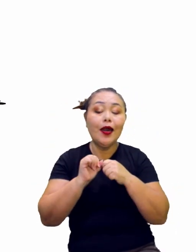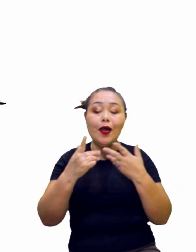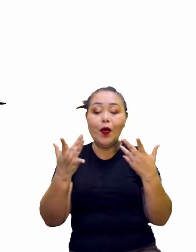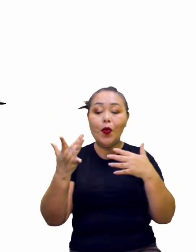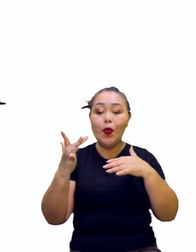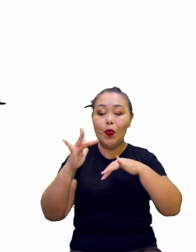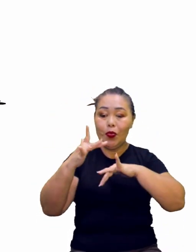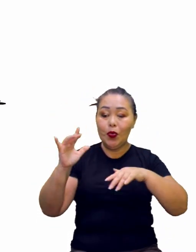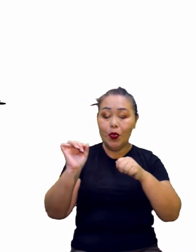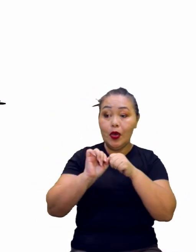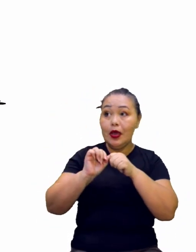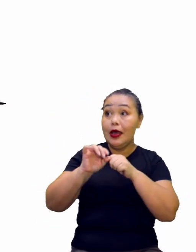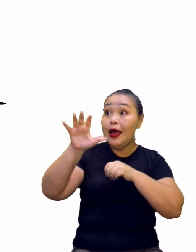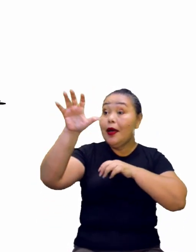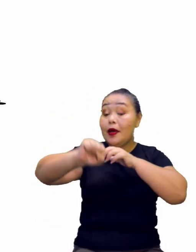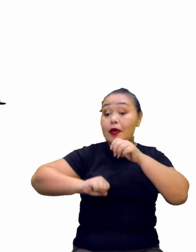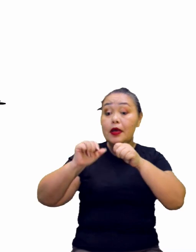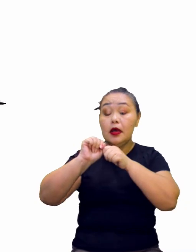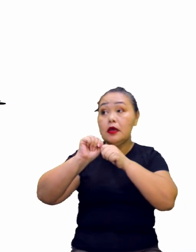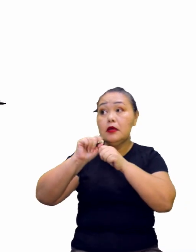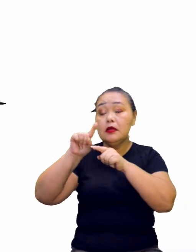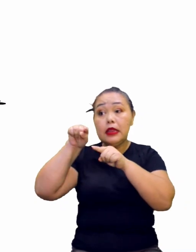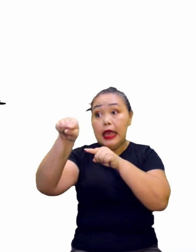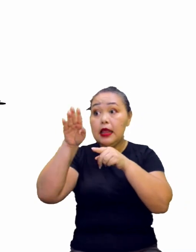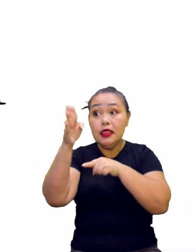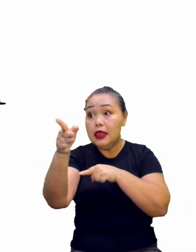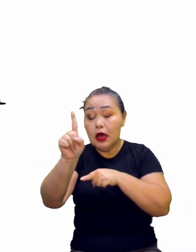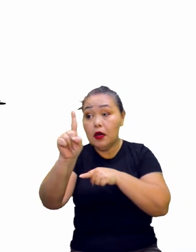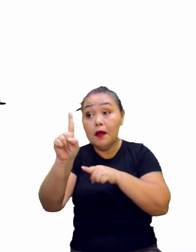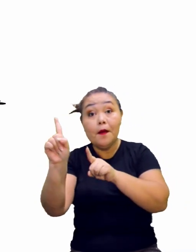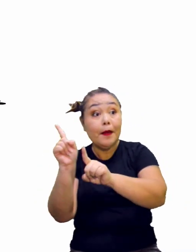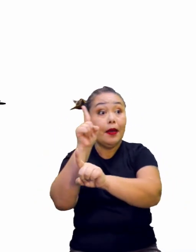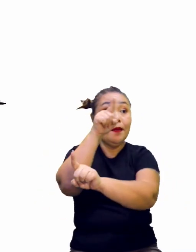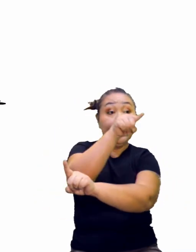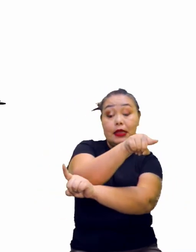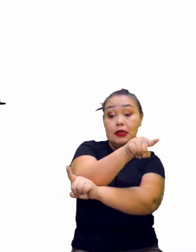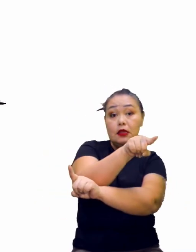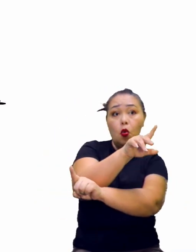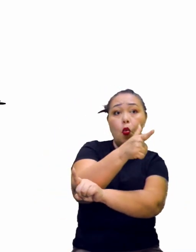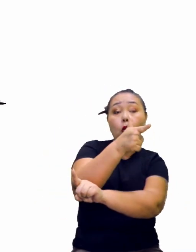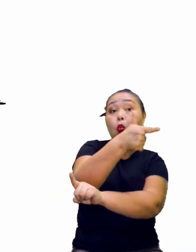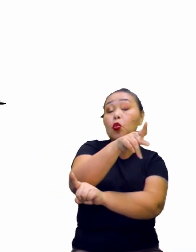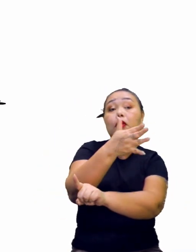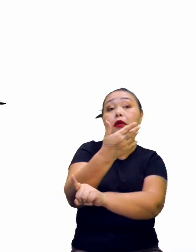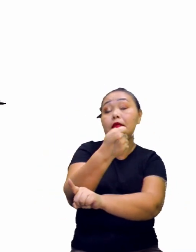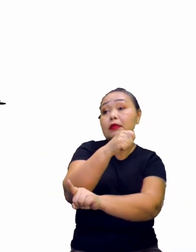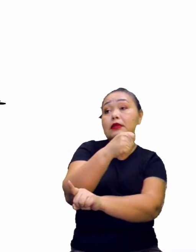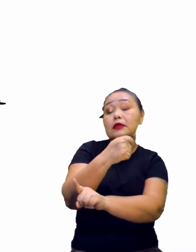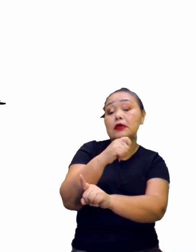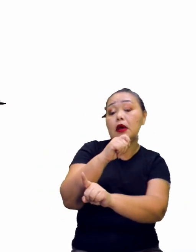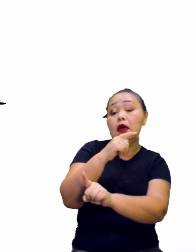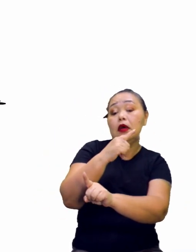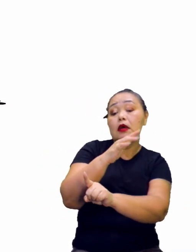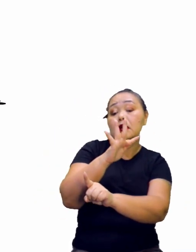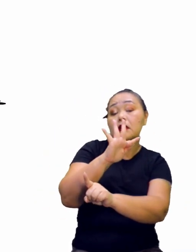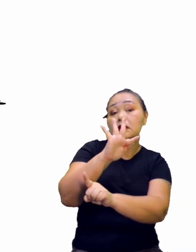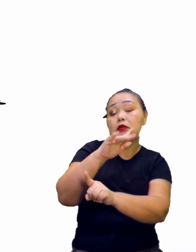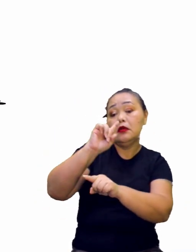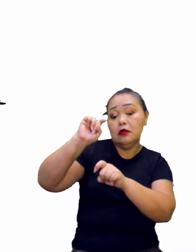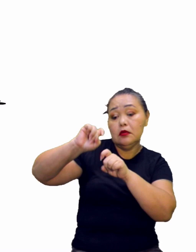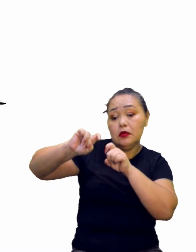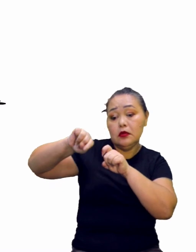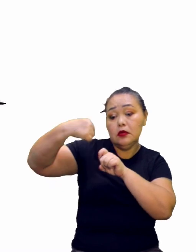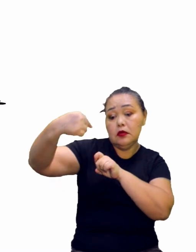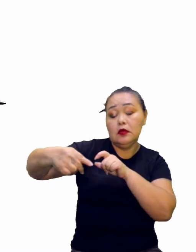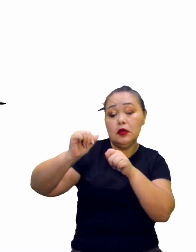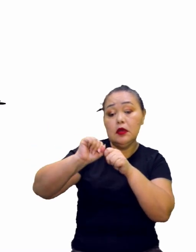estou atacando algo que ele necessita para sobreviver, como sua forma de reprodução, sua forma